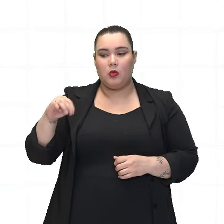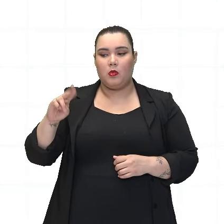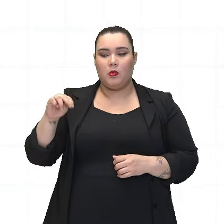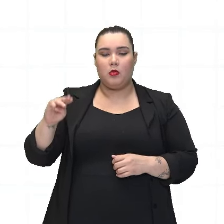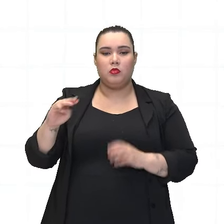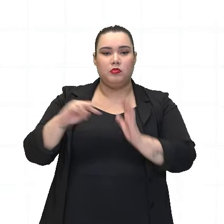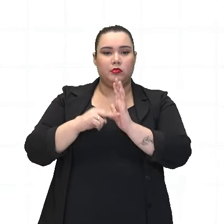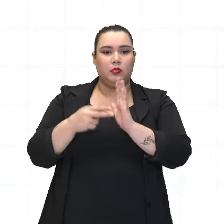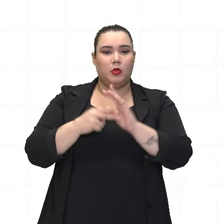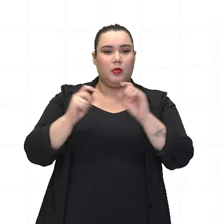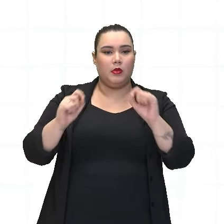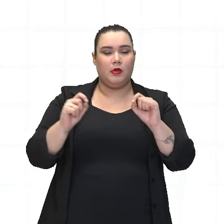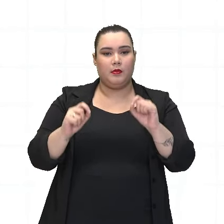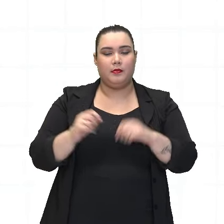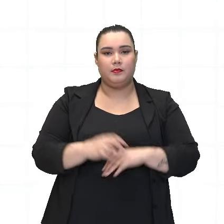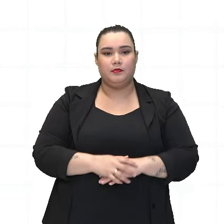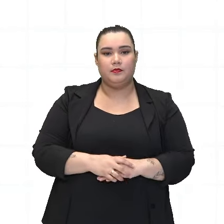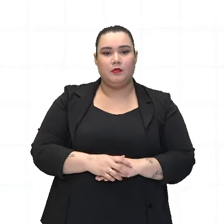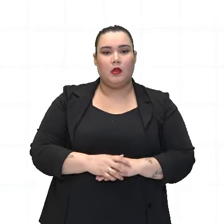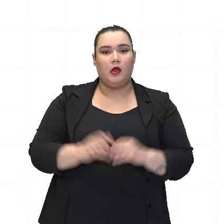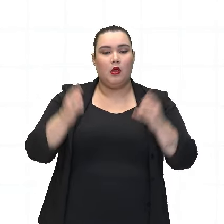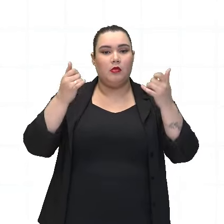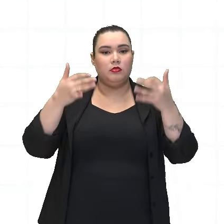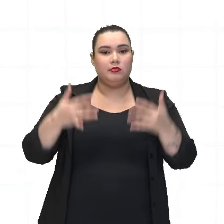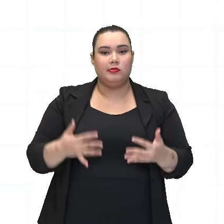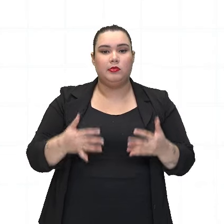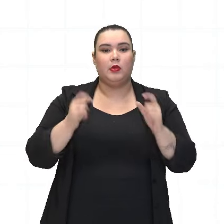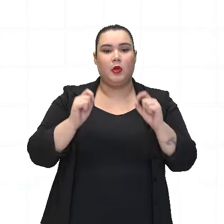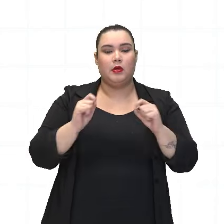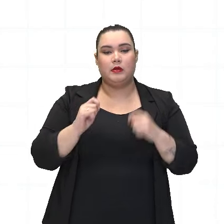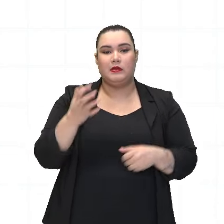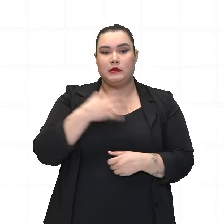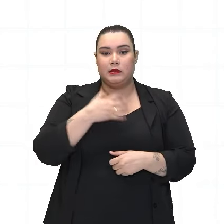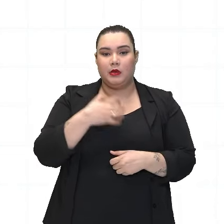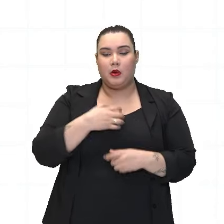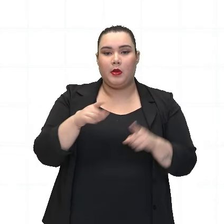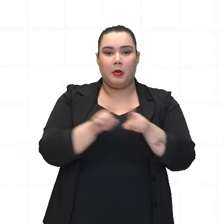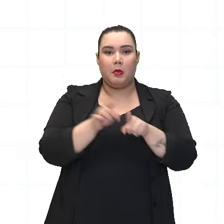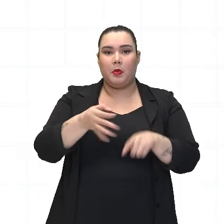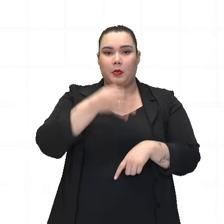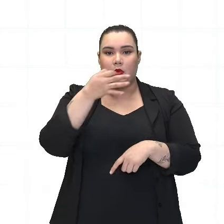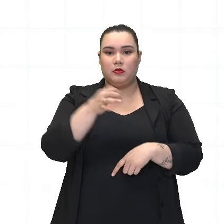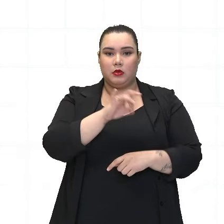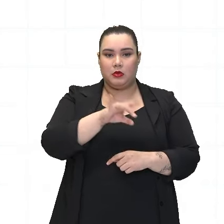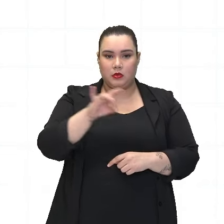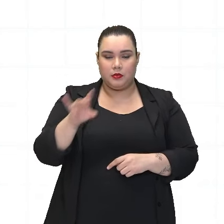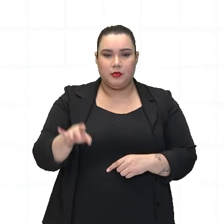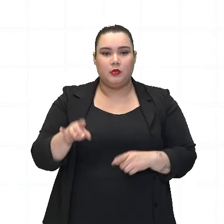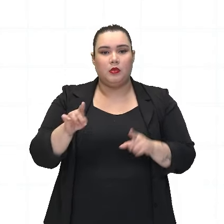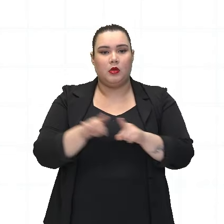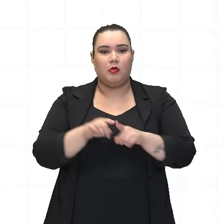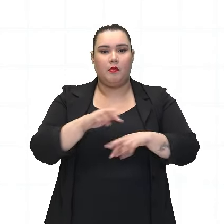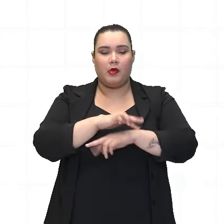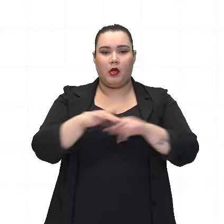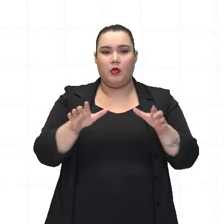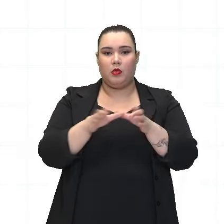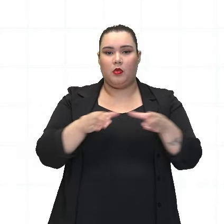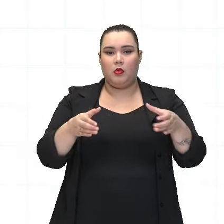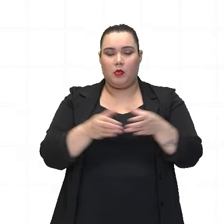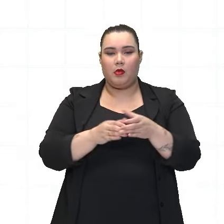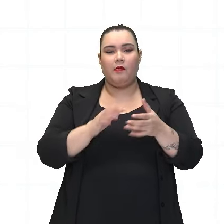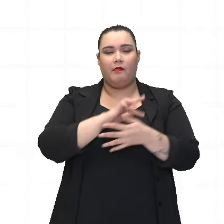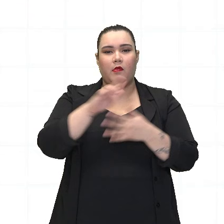gente, características, exprime sentimentos e opiniões individuais e de grupos sobre